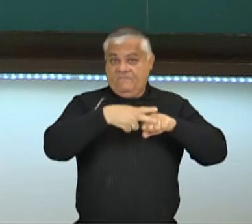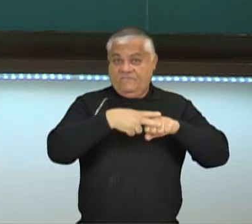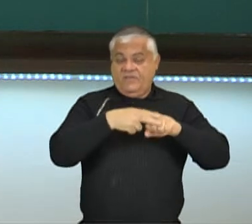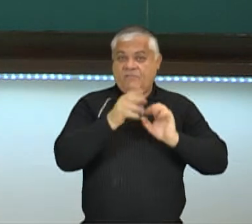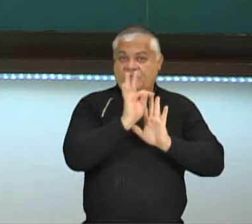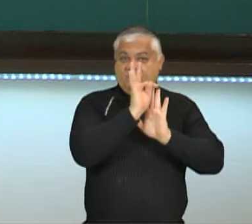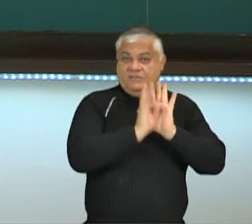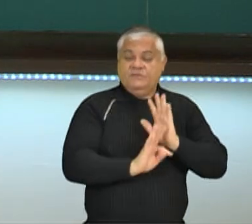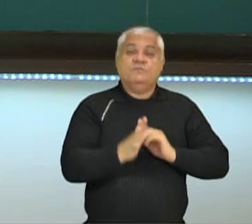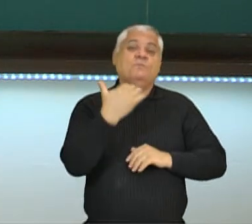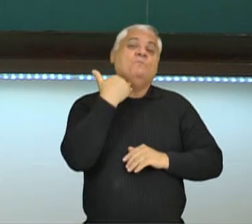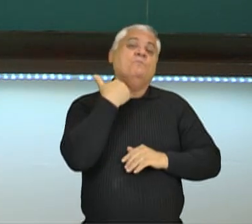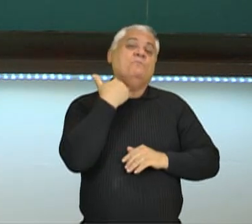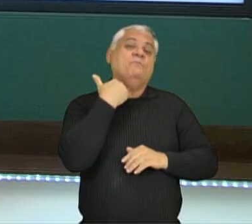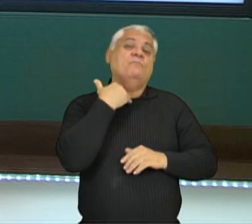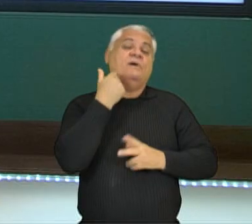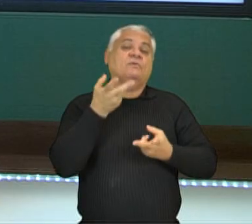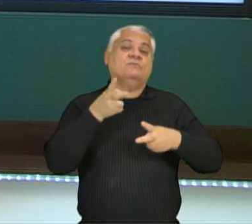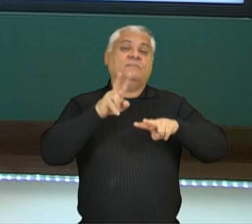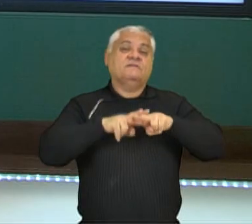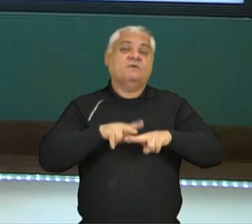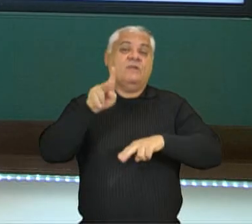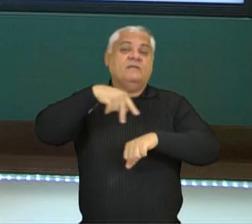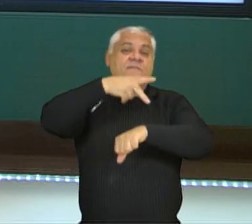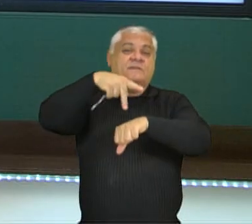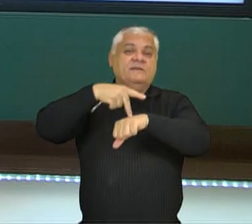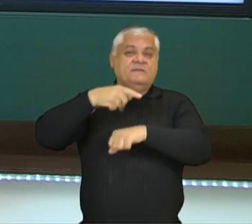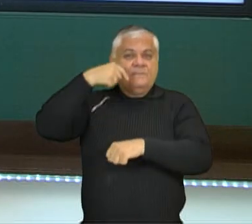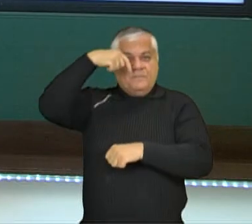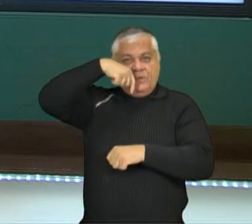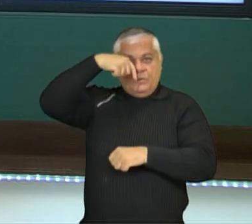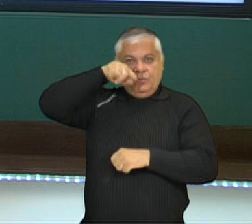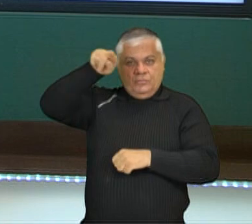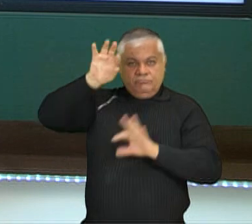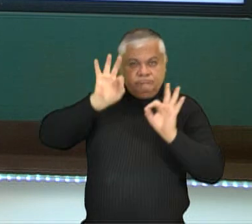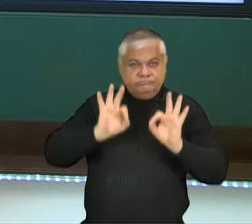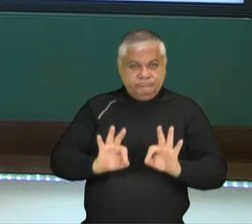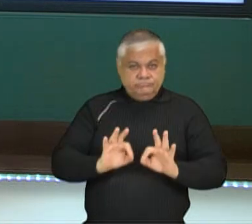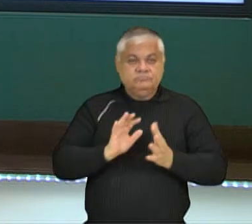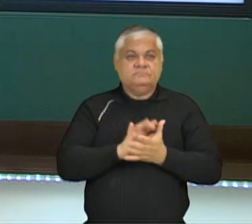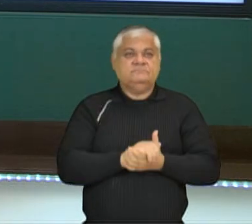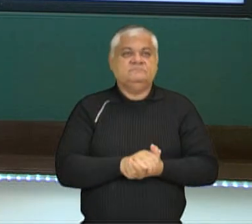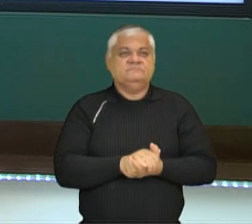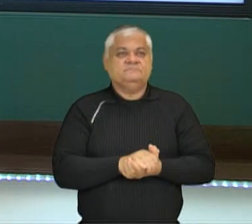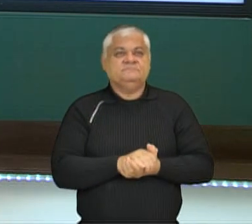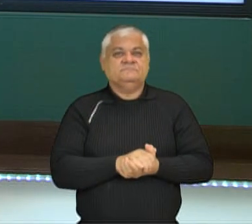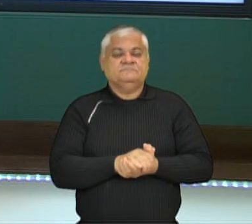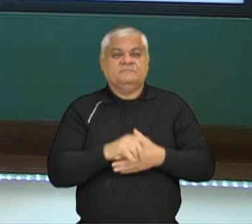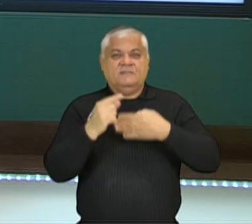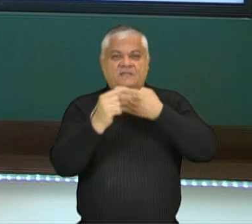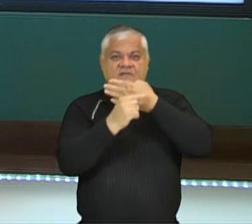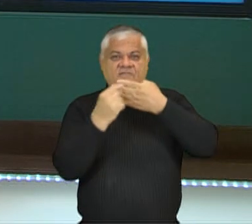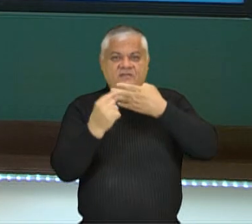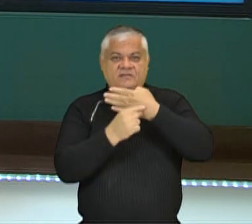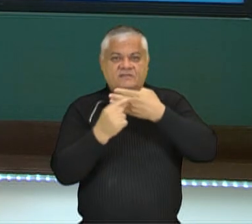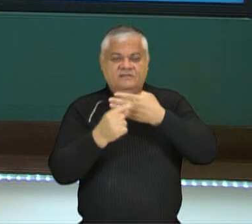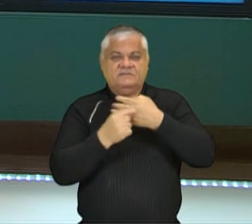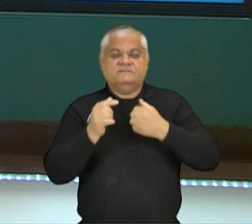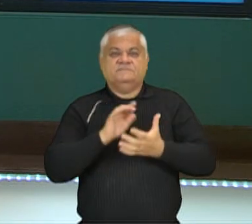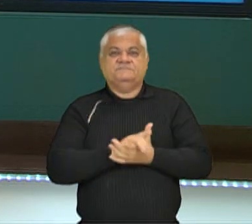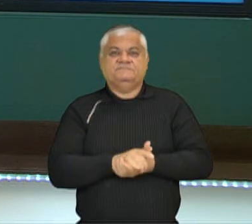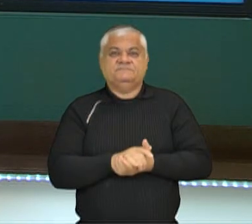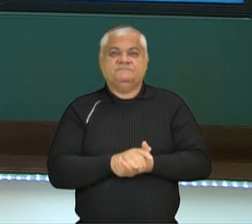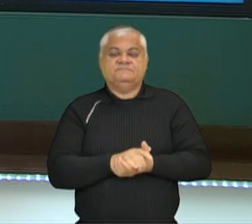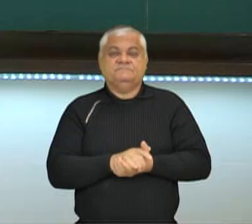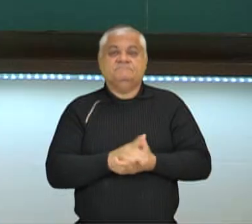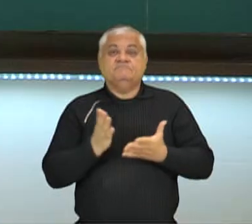um banco em uma prisão lá do Peru. Foi o que nós conversamos hoje. Aqui estão as nossas referências, pessoal.